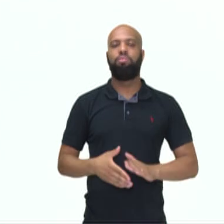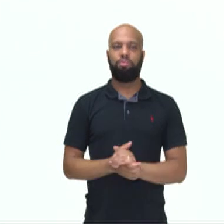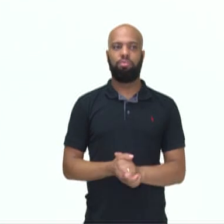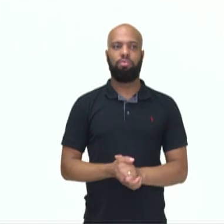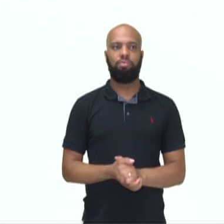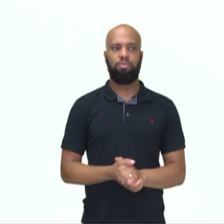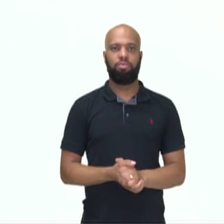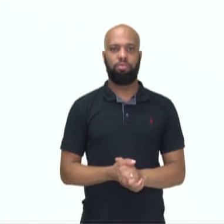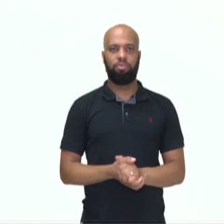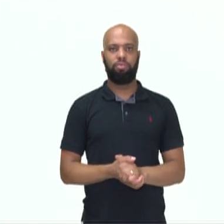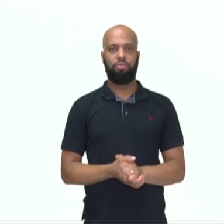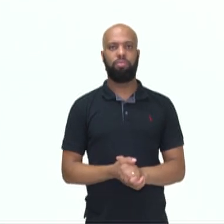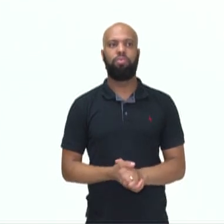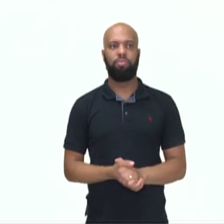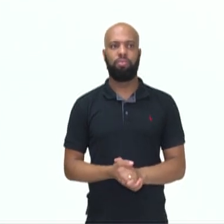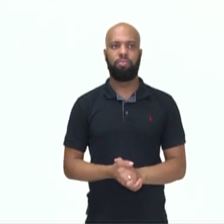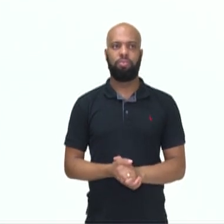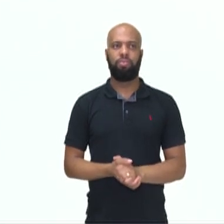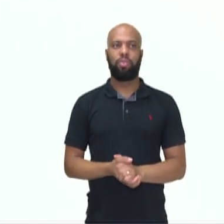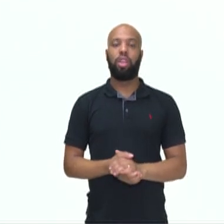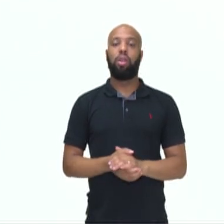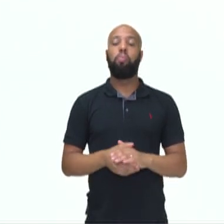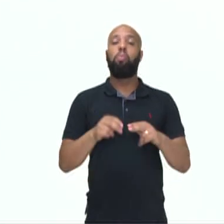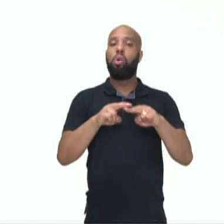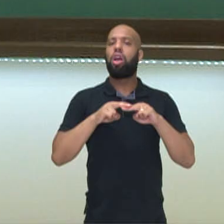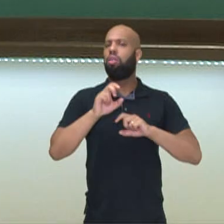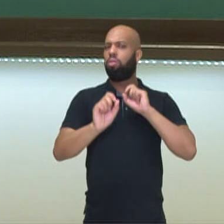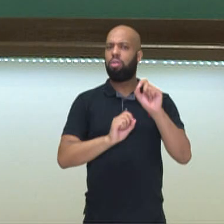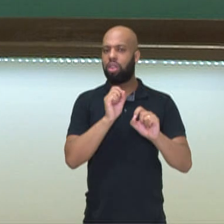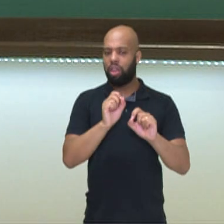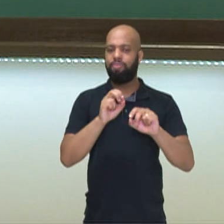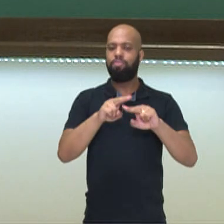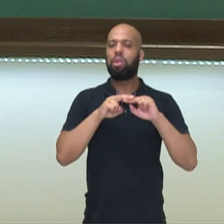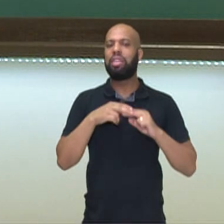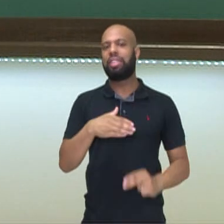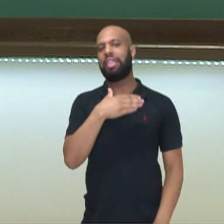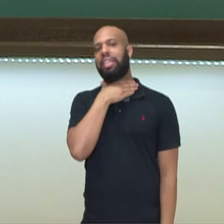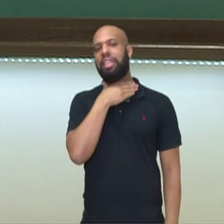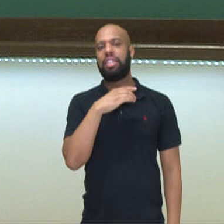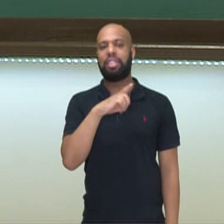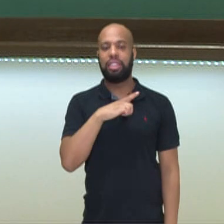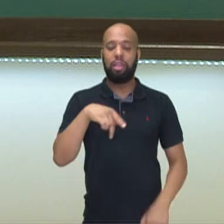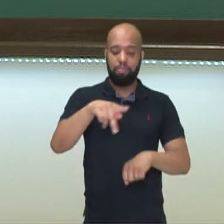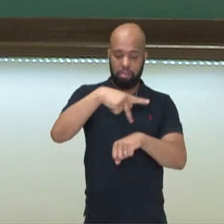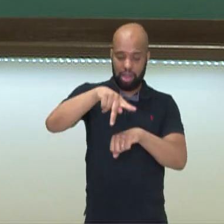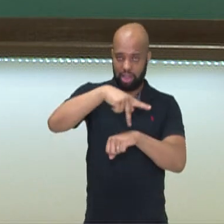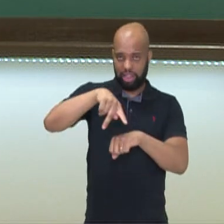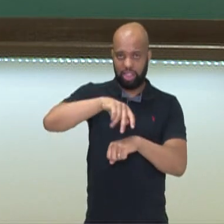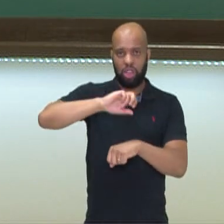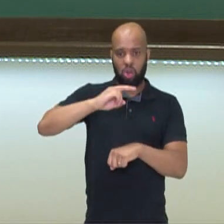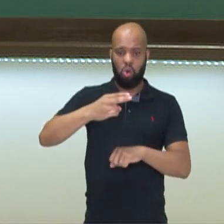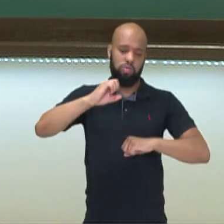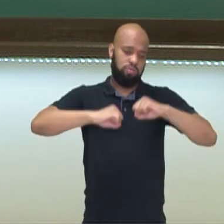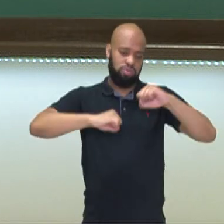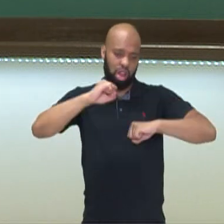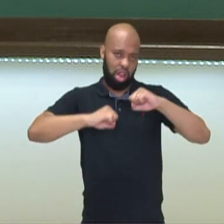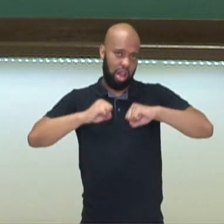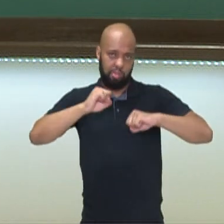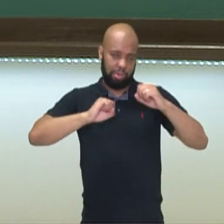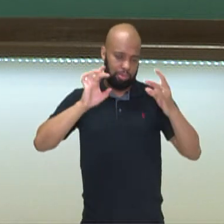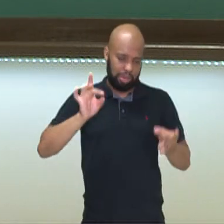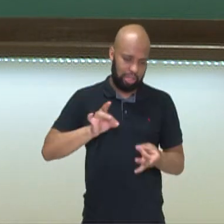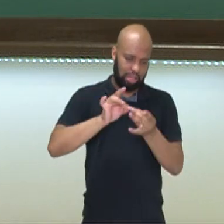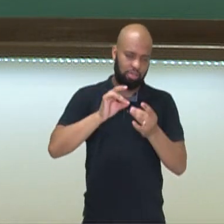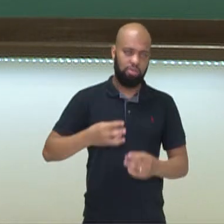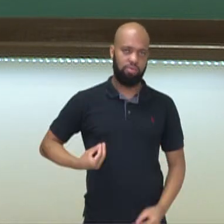desemprego conjuntural, ocasionado por uma crise em que o país ou a fábrica em